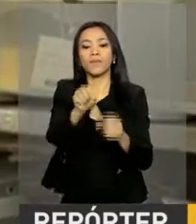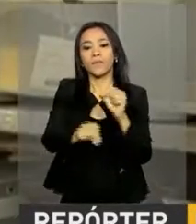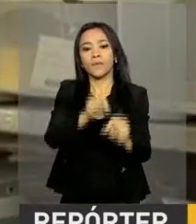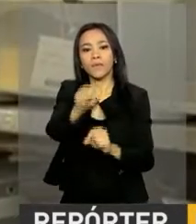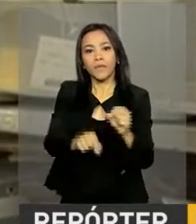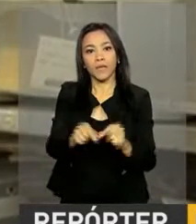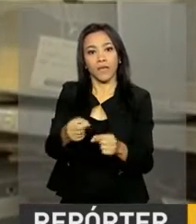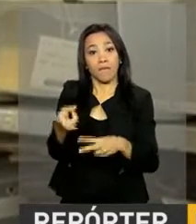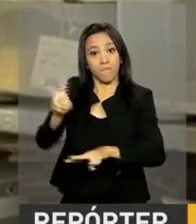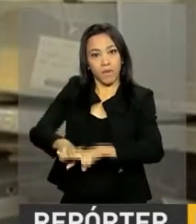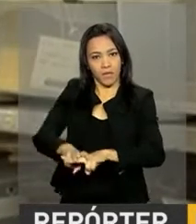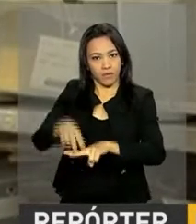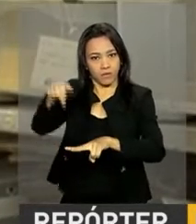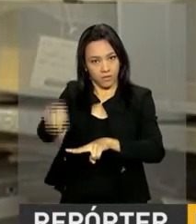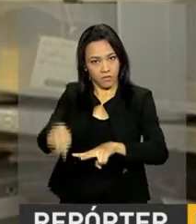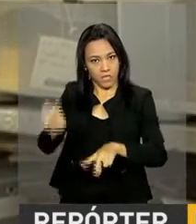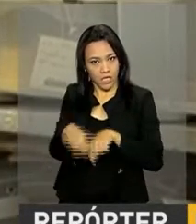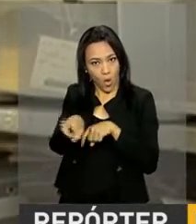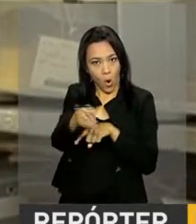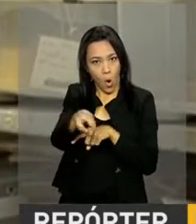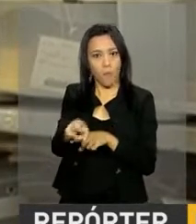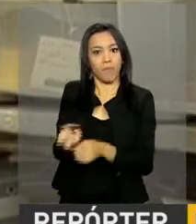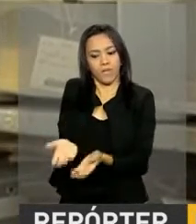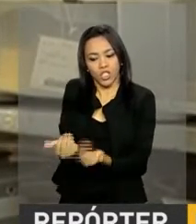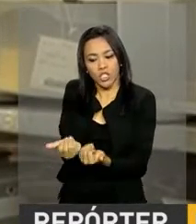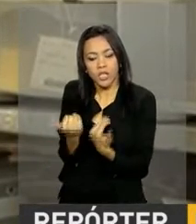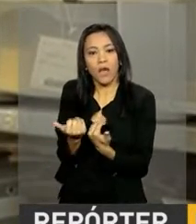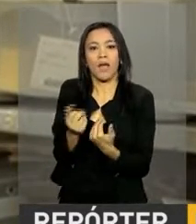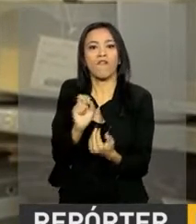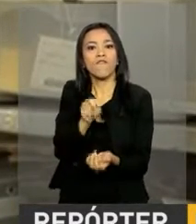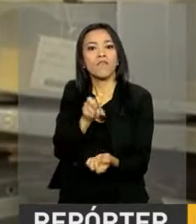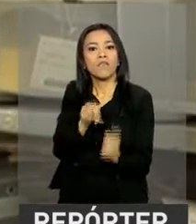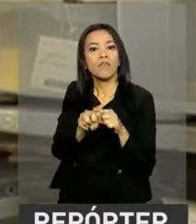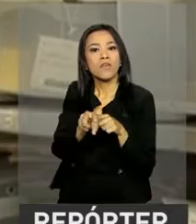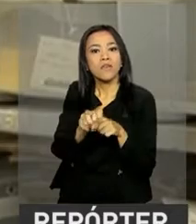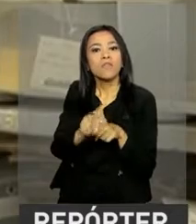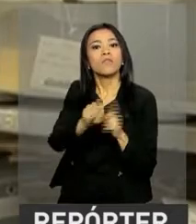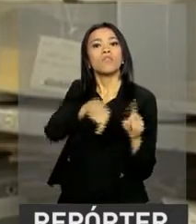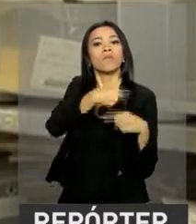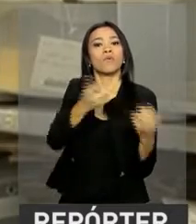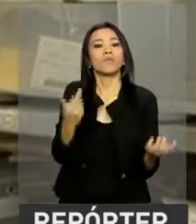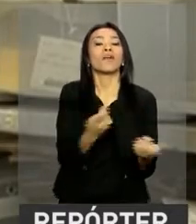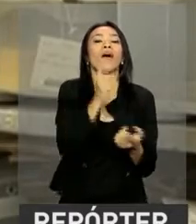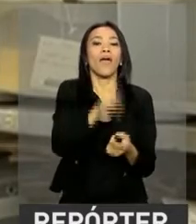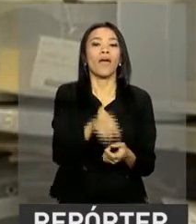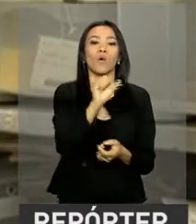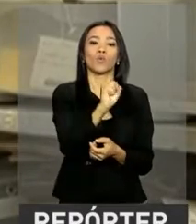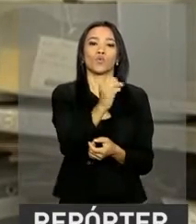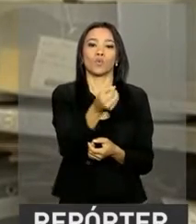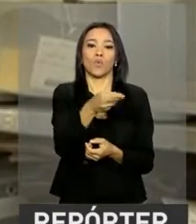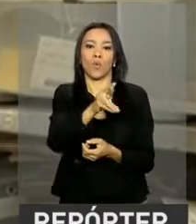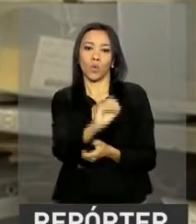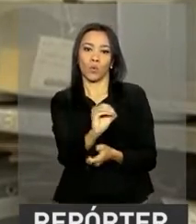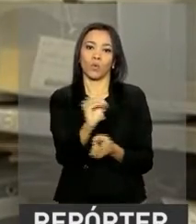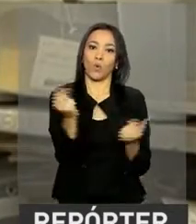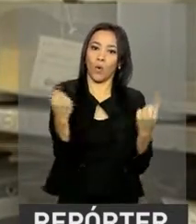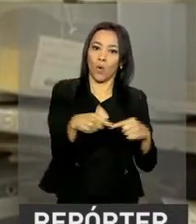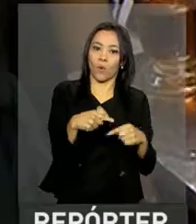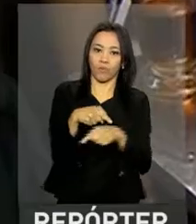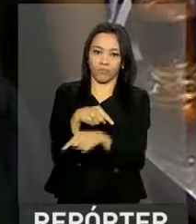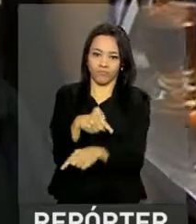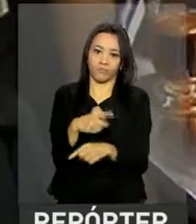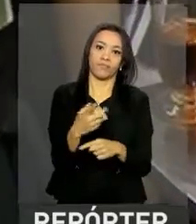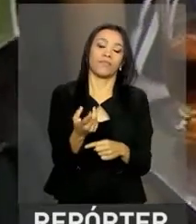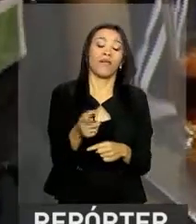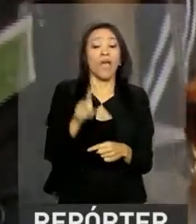em cativeiro para produção de veneno. E através desse veneno é produzido soro antiofídico. Para todo o país.